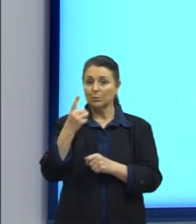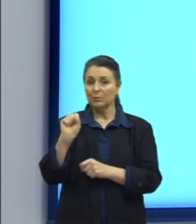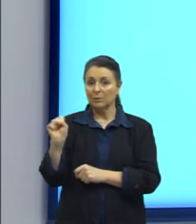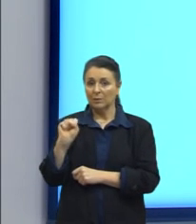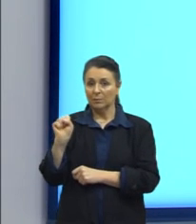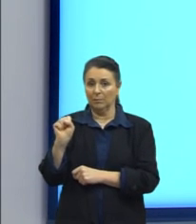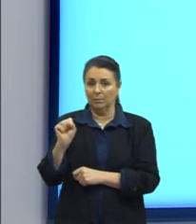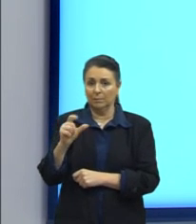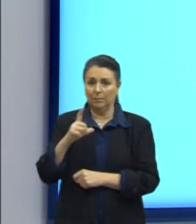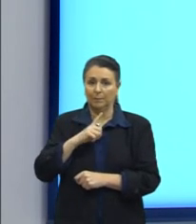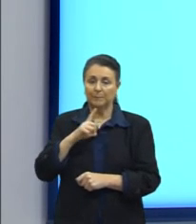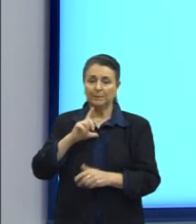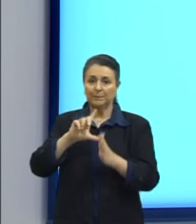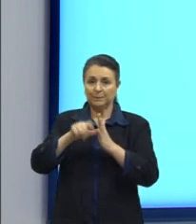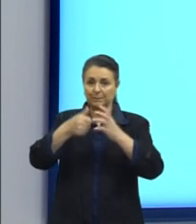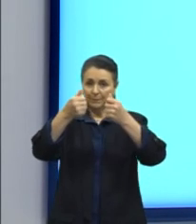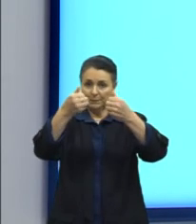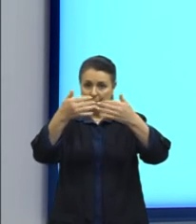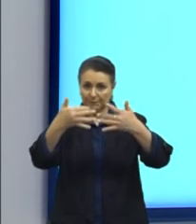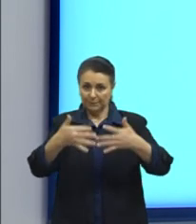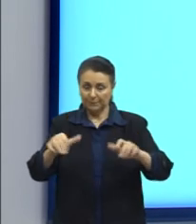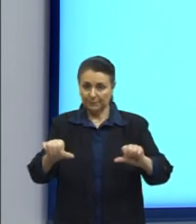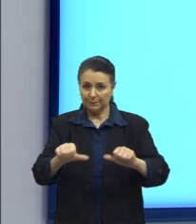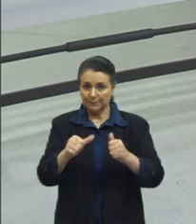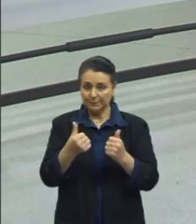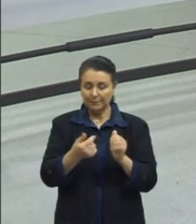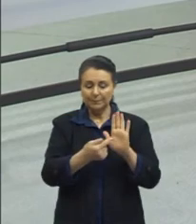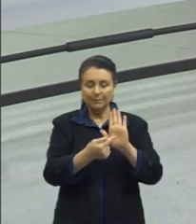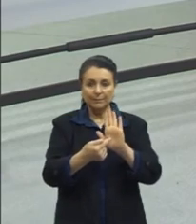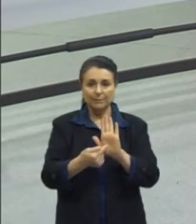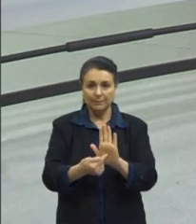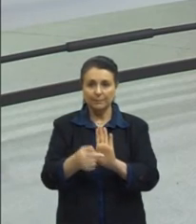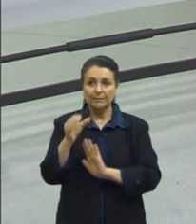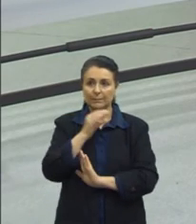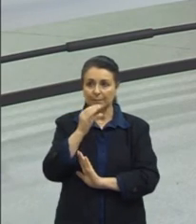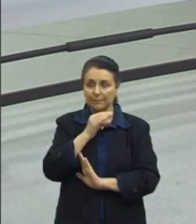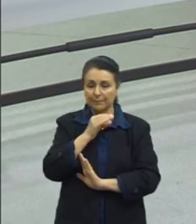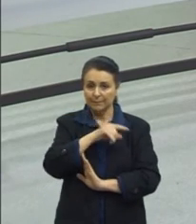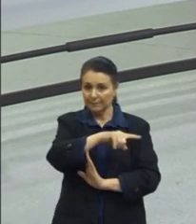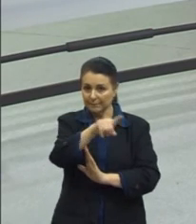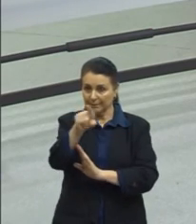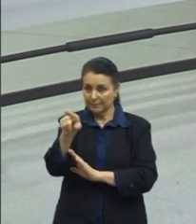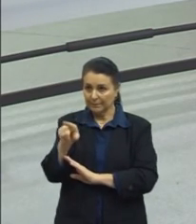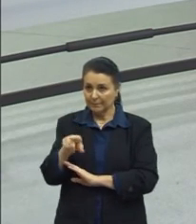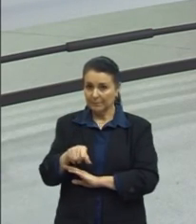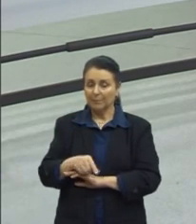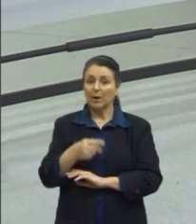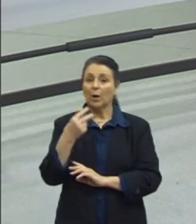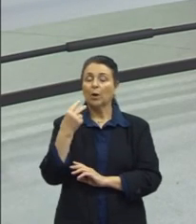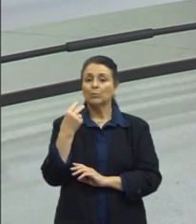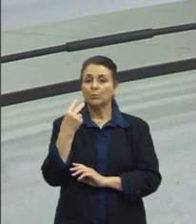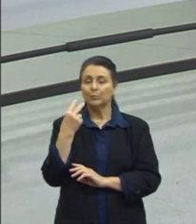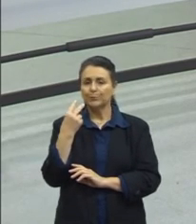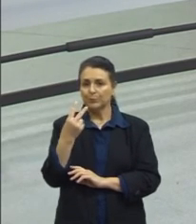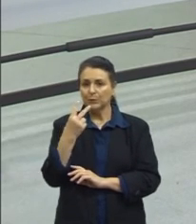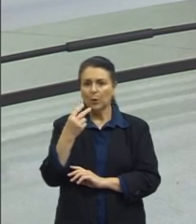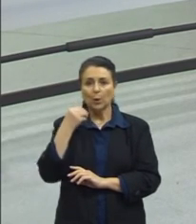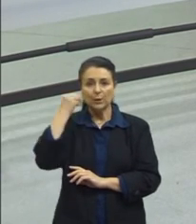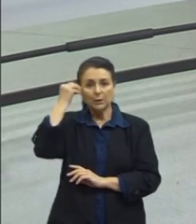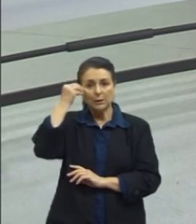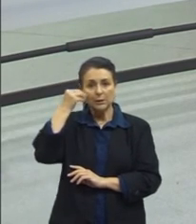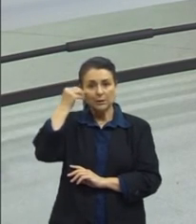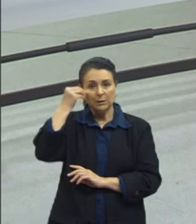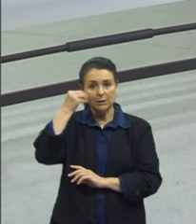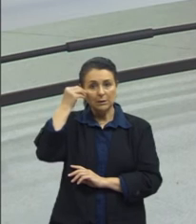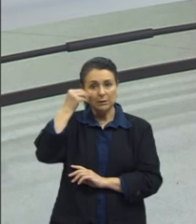pouco tá agora eu vou mostrar rapidinho para vocês dois osciladores que às vezes fica mais fácil